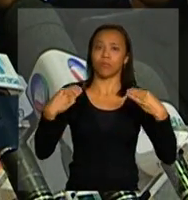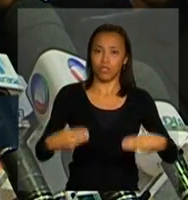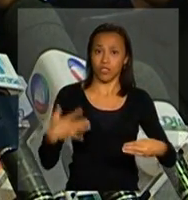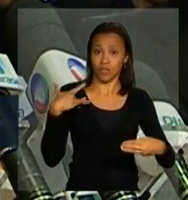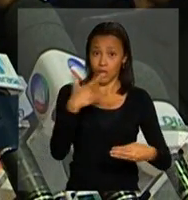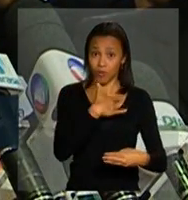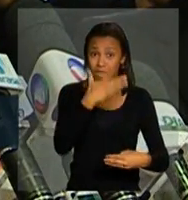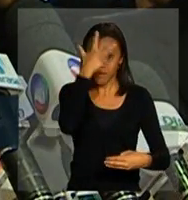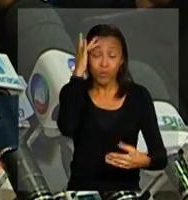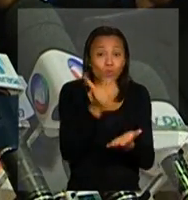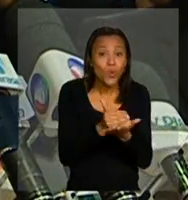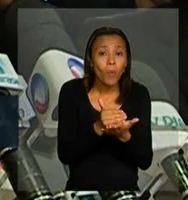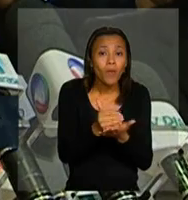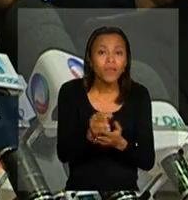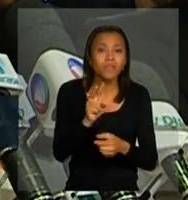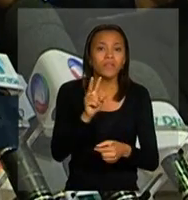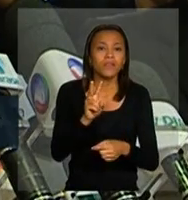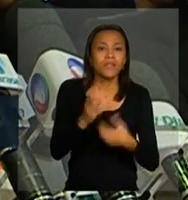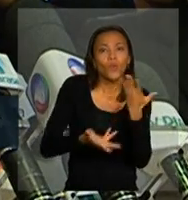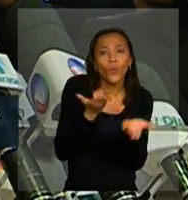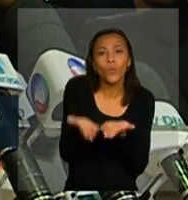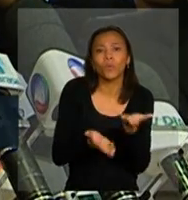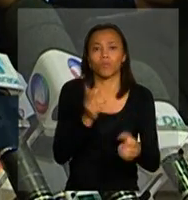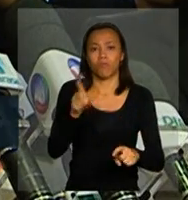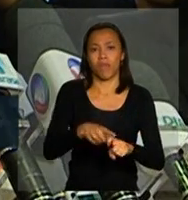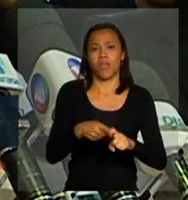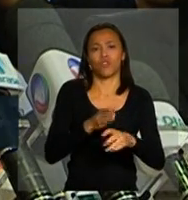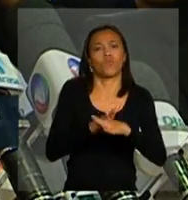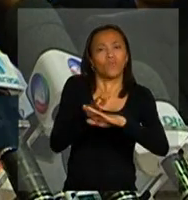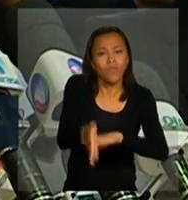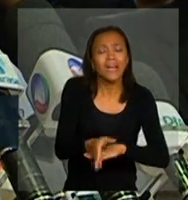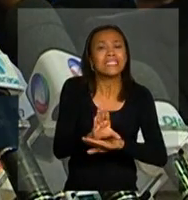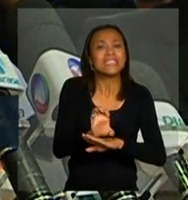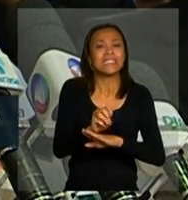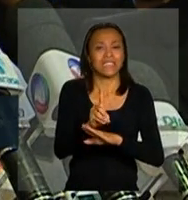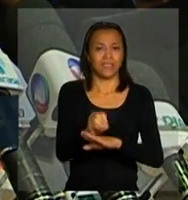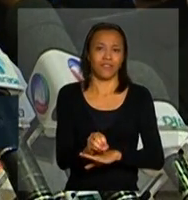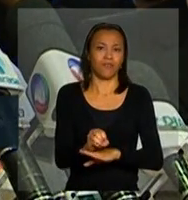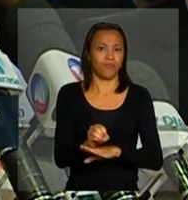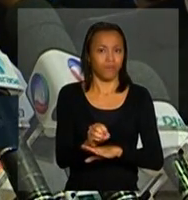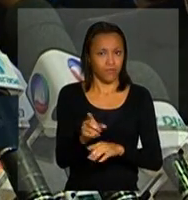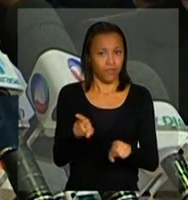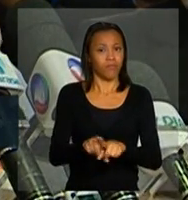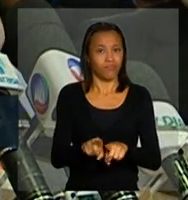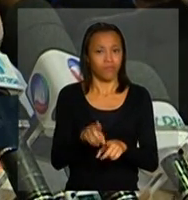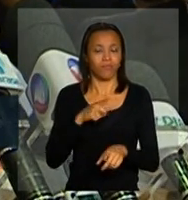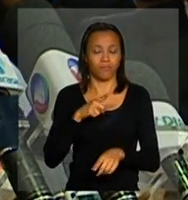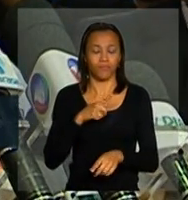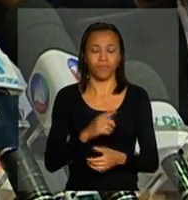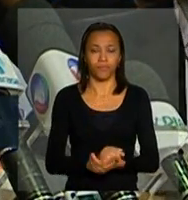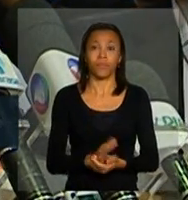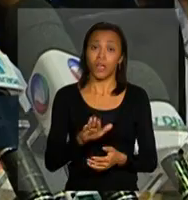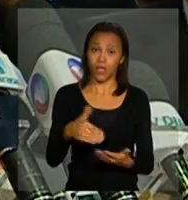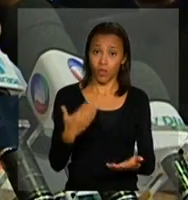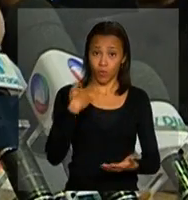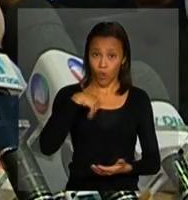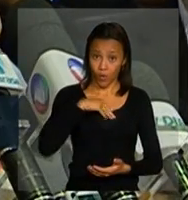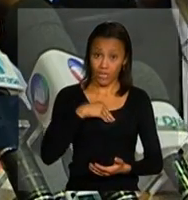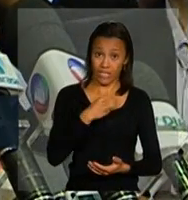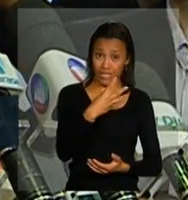pessoas comecem o tratamento sem ter as várias complicações da infecção pelo HIV AIDS. Então, nós saímos